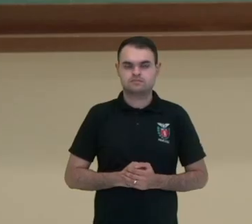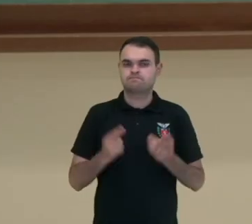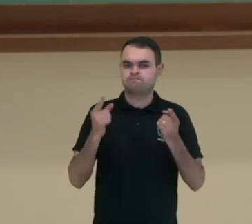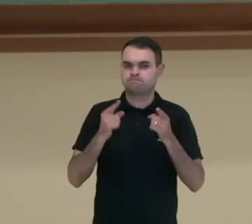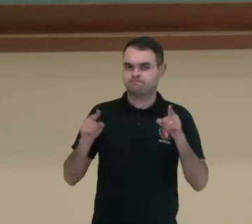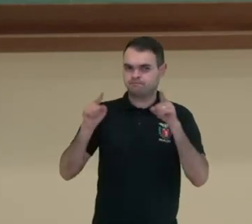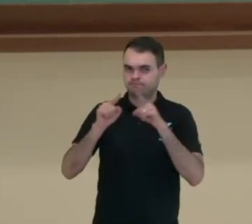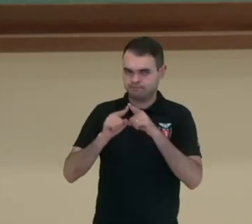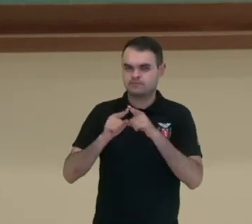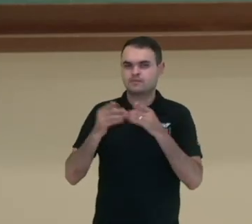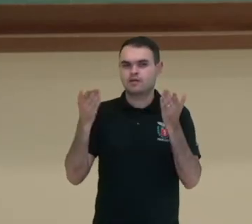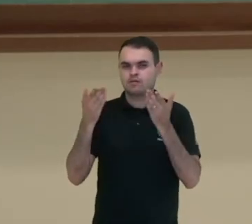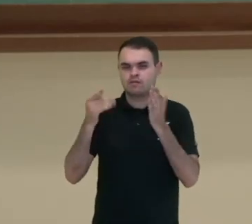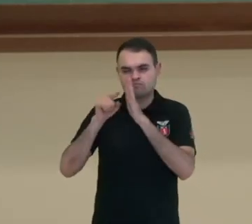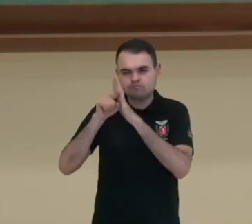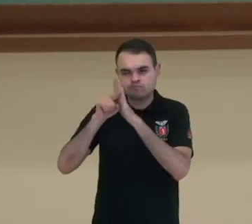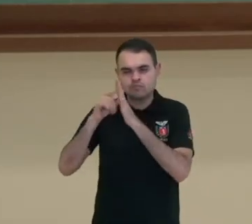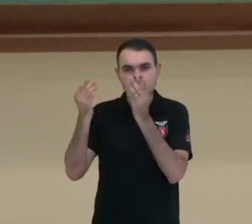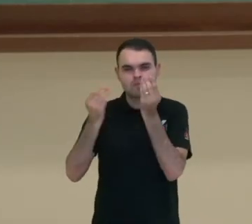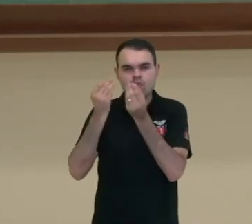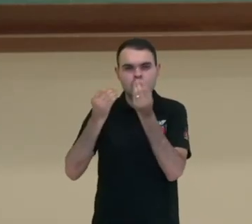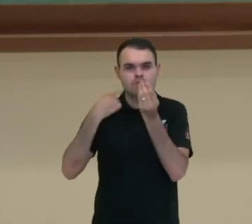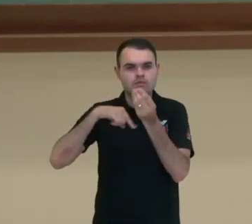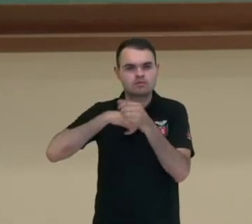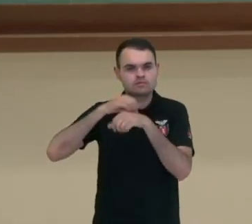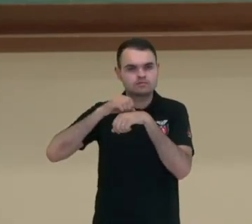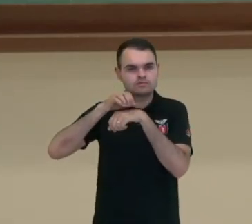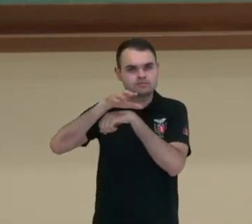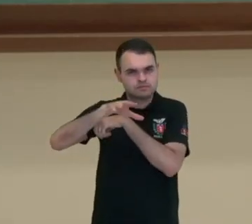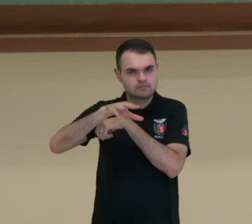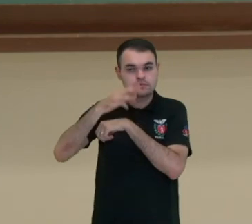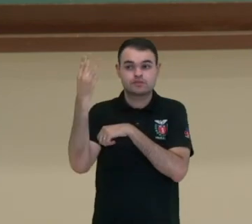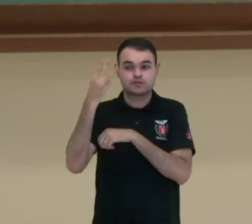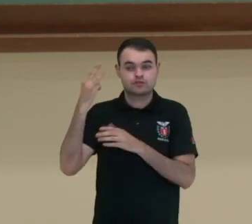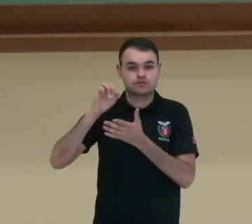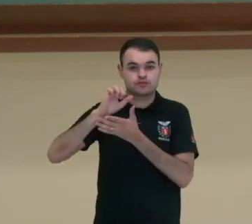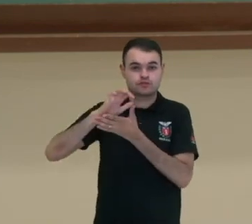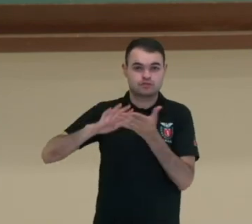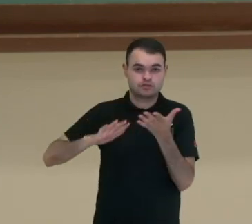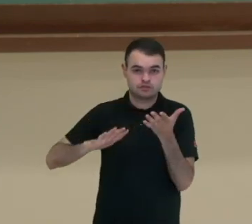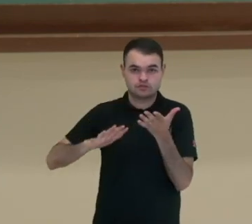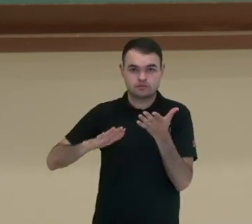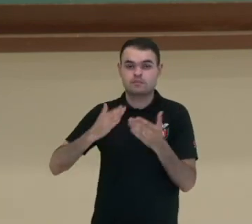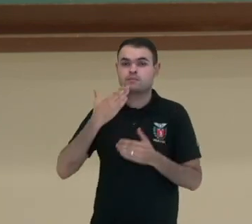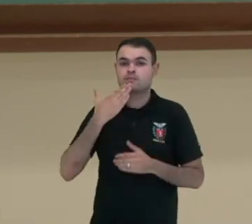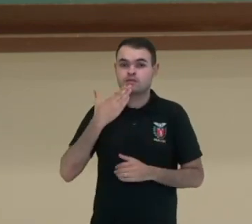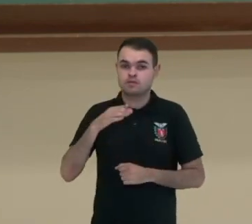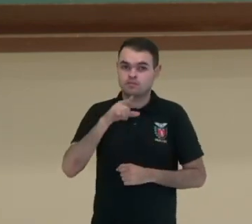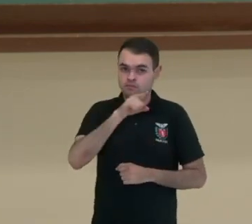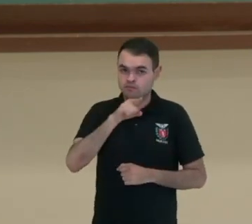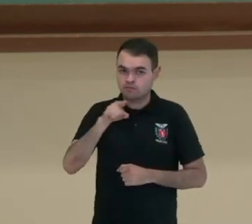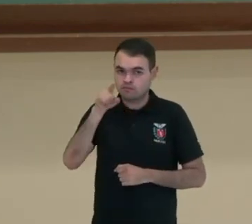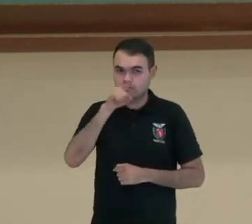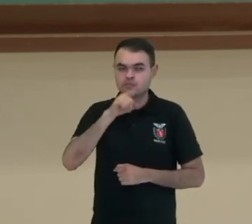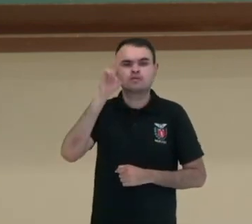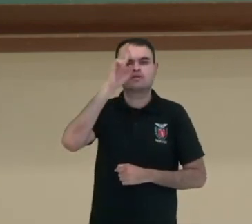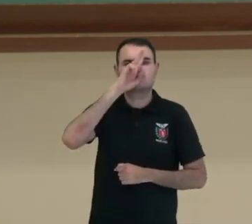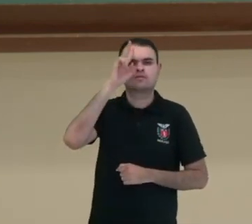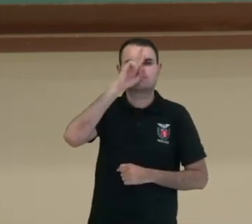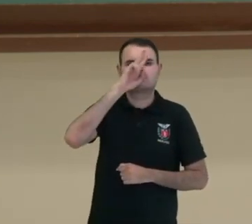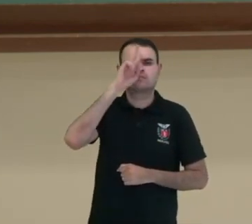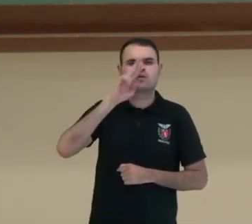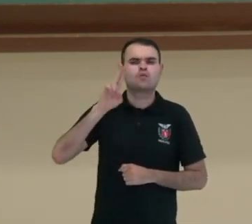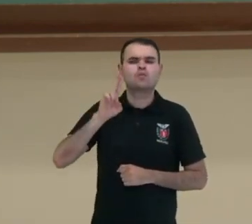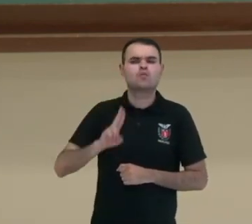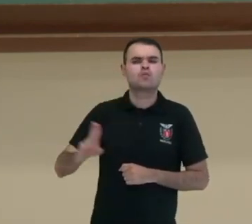Retornando então, pessoal, vamos verificar como que ficou a nossa sugestão com relação à terceira atividade, que pedia para vocês aí se lembrarem a questão